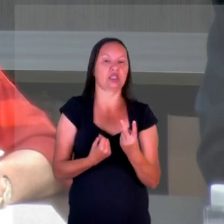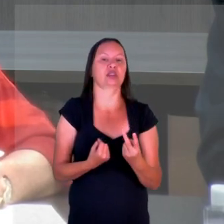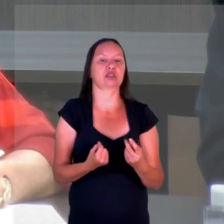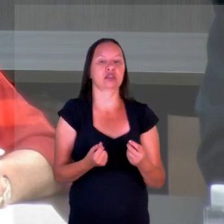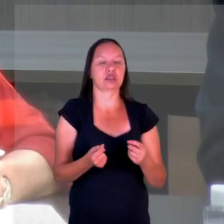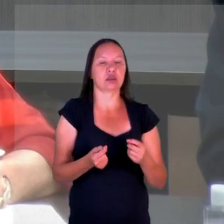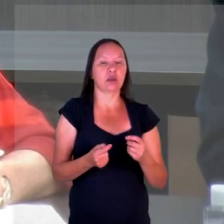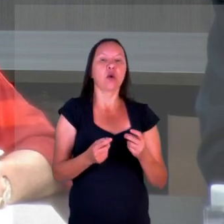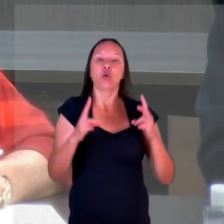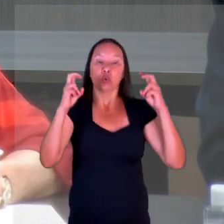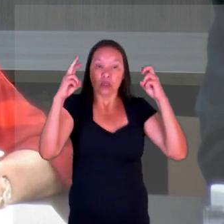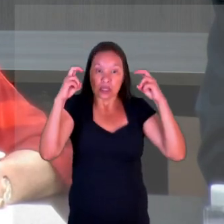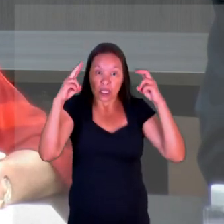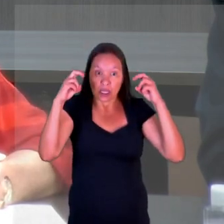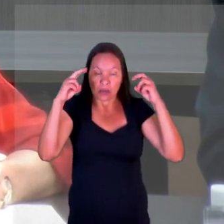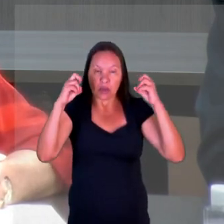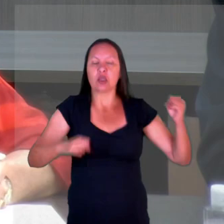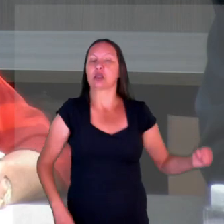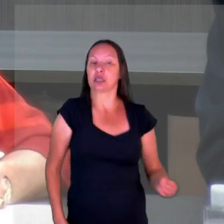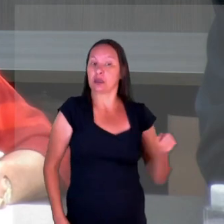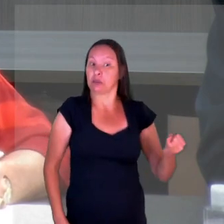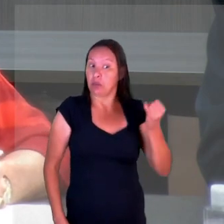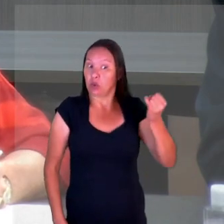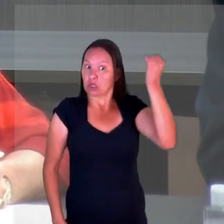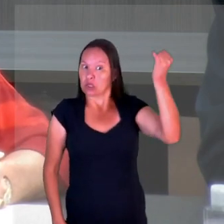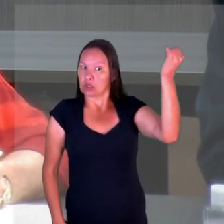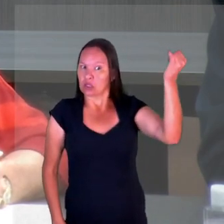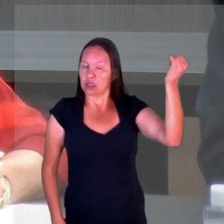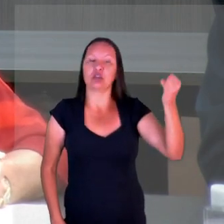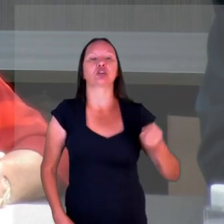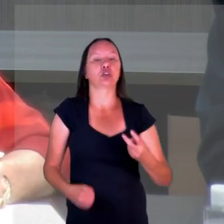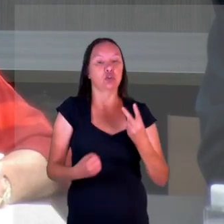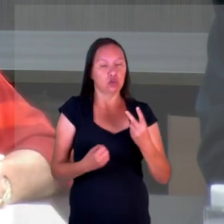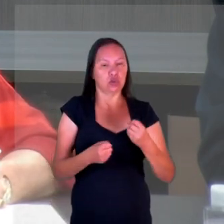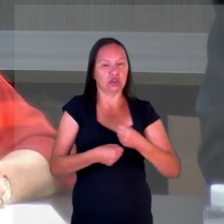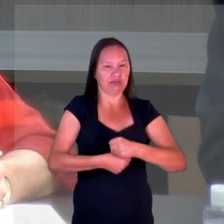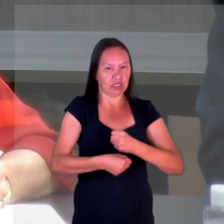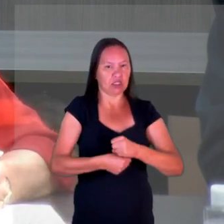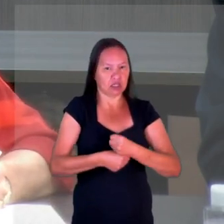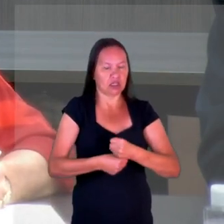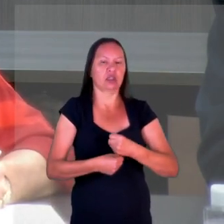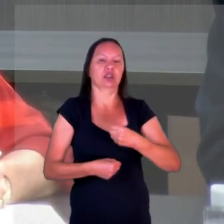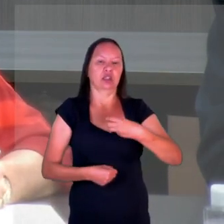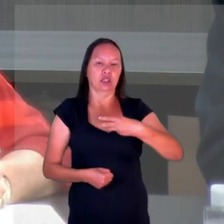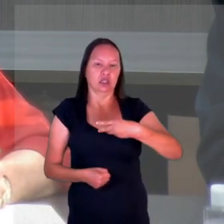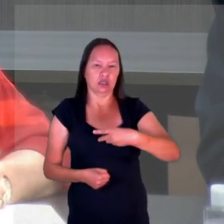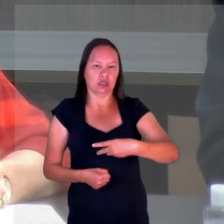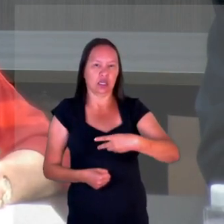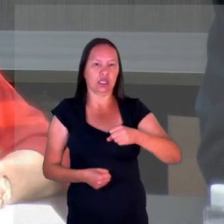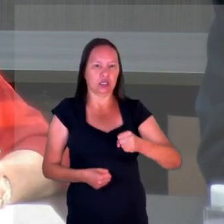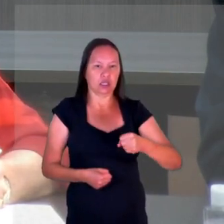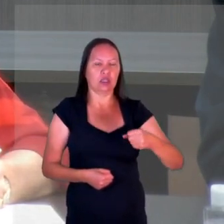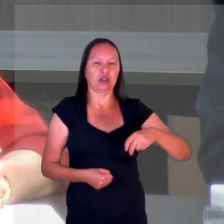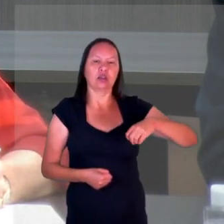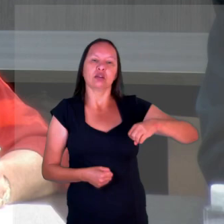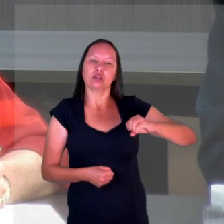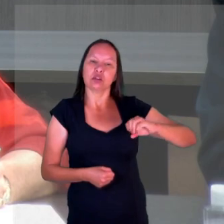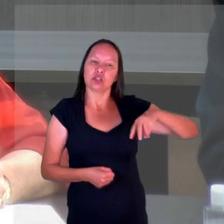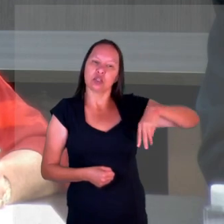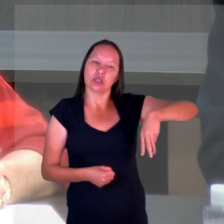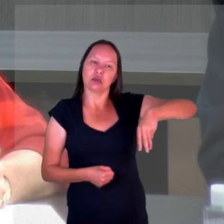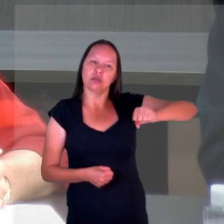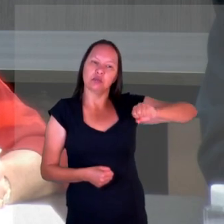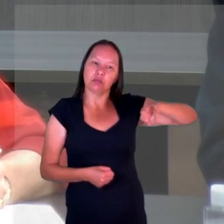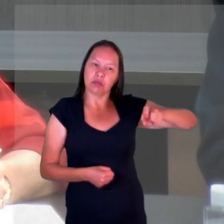houve a edição da recomendação número 97 deste ano em 30 de maio de 2023 a qual dispõe sobre a